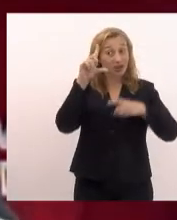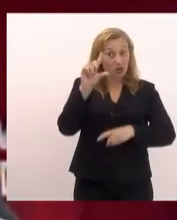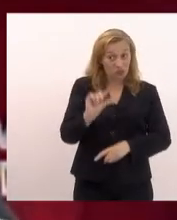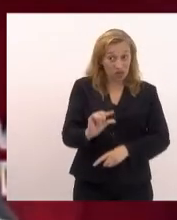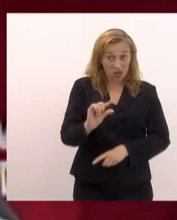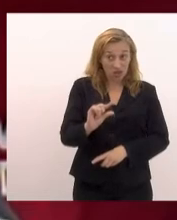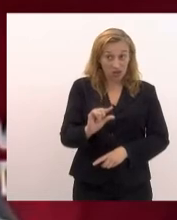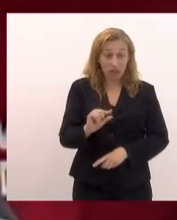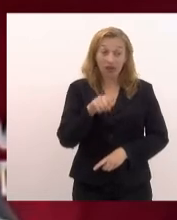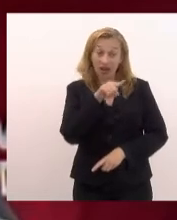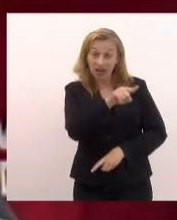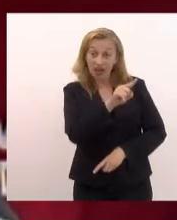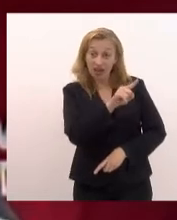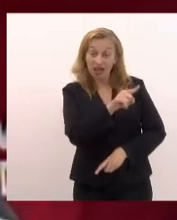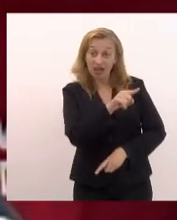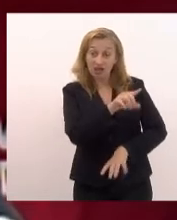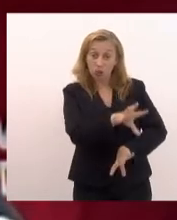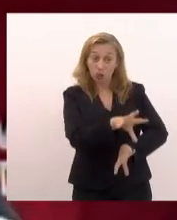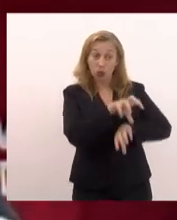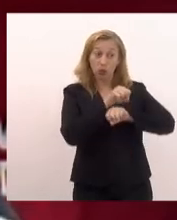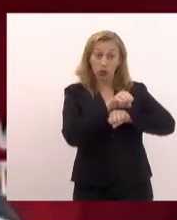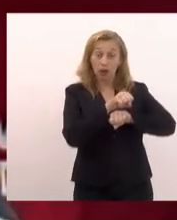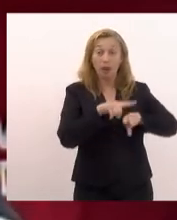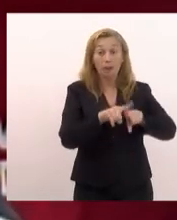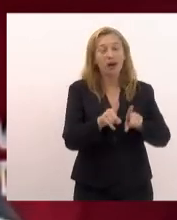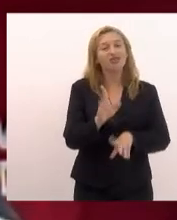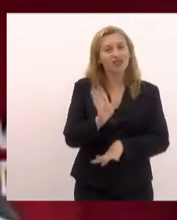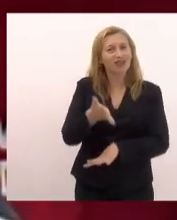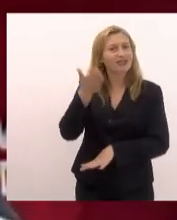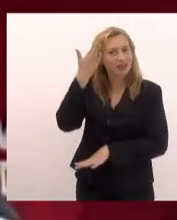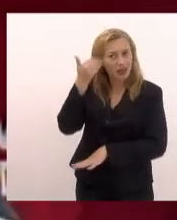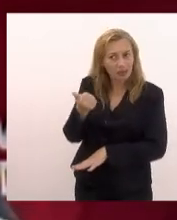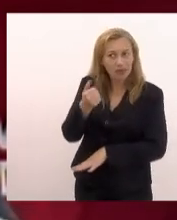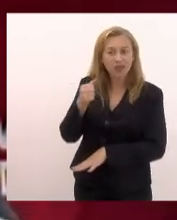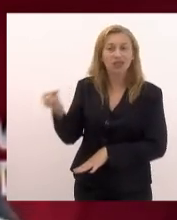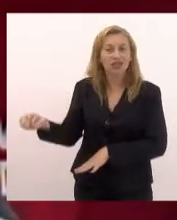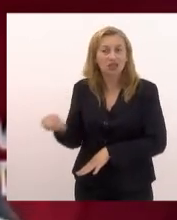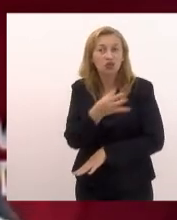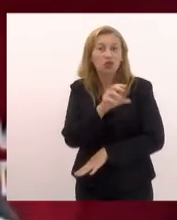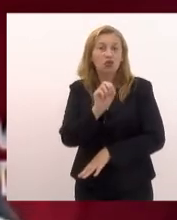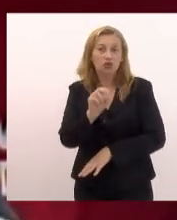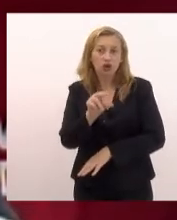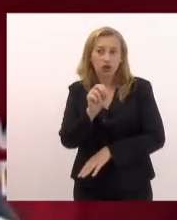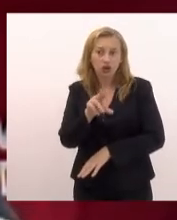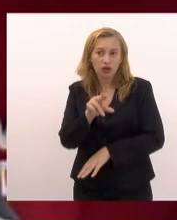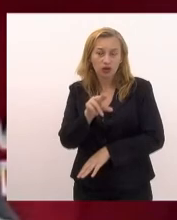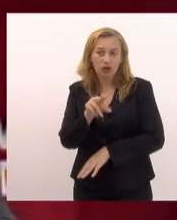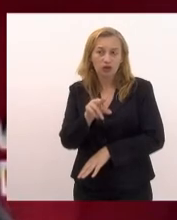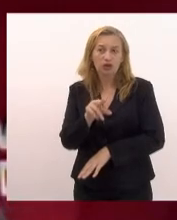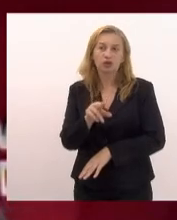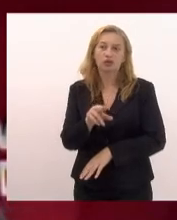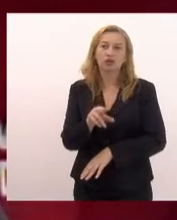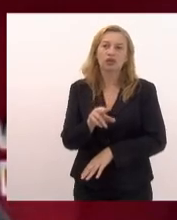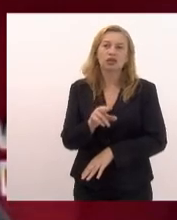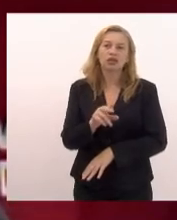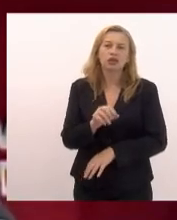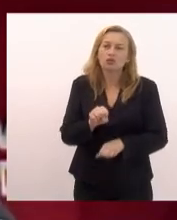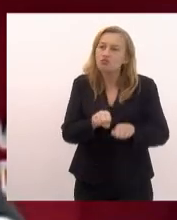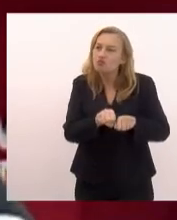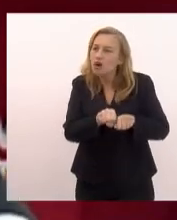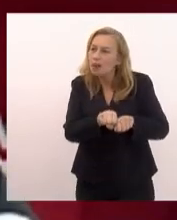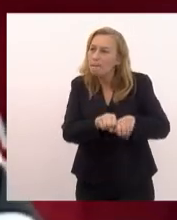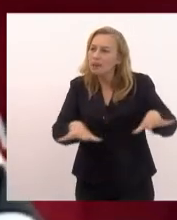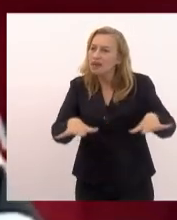para aqueles que são contaminados, nós já sabemos que essa nova cepa ela acarreta uma ampliação